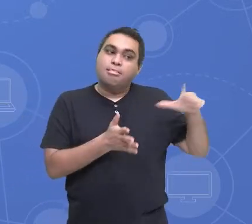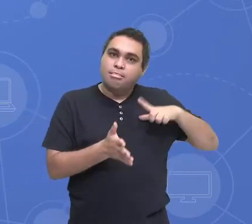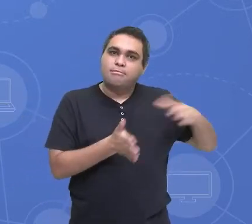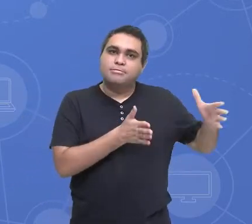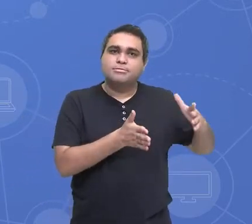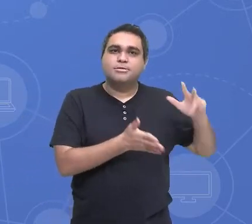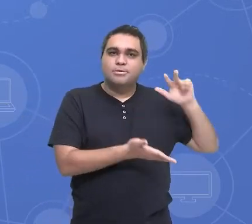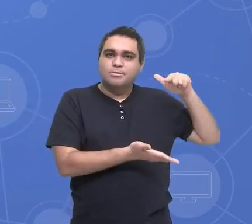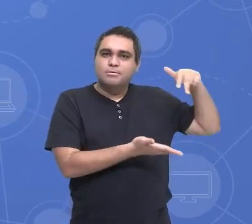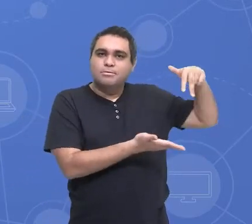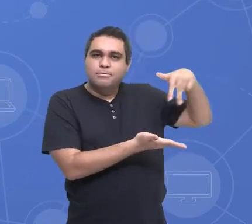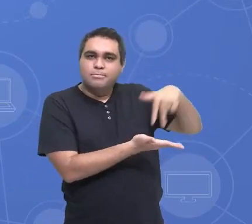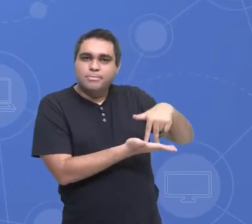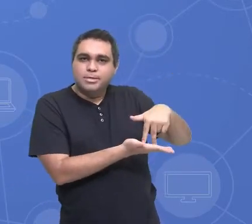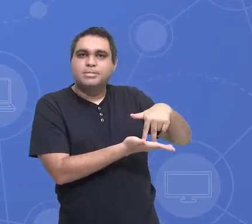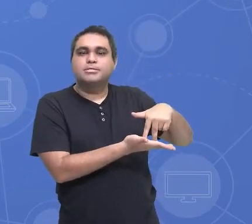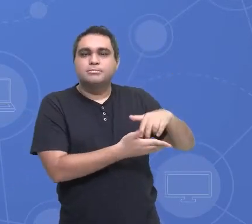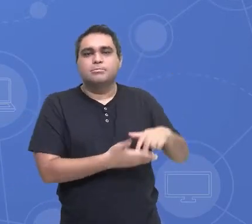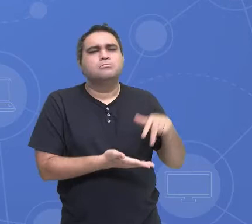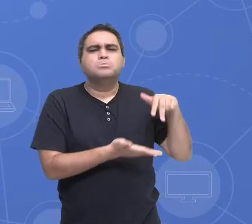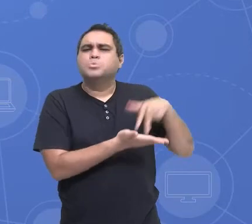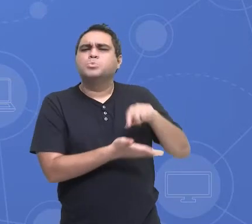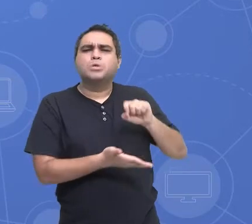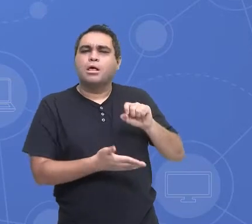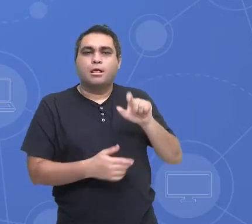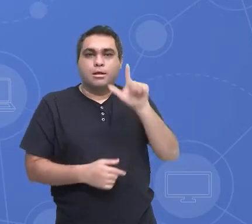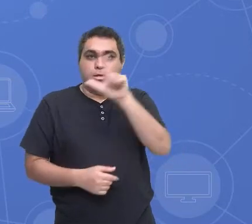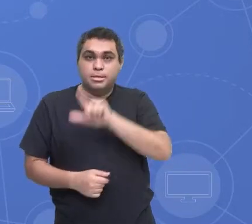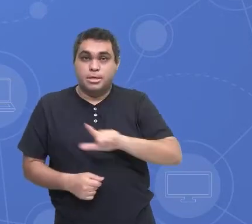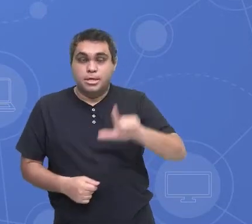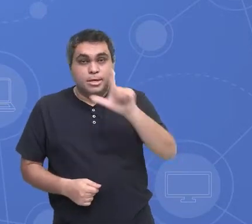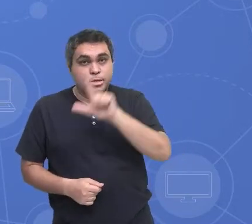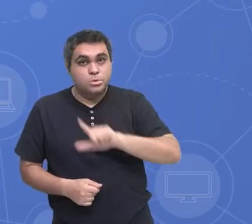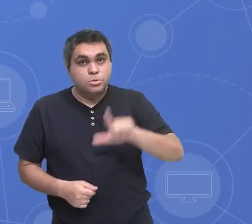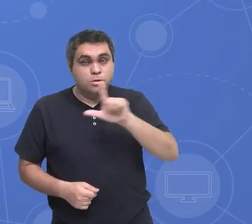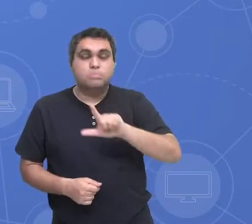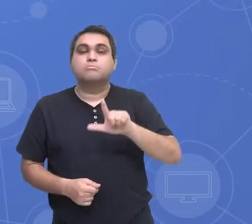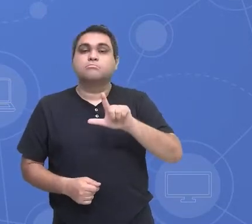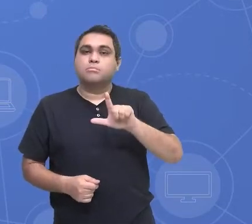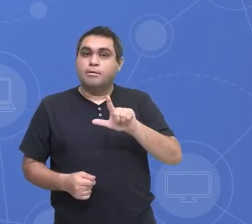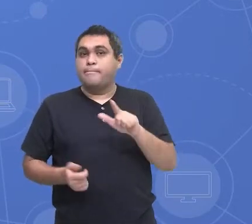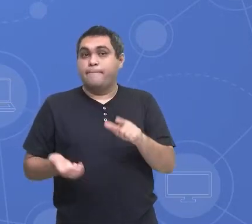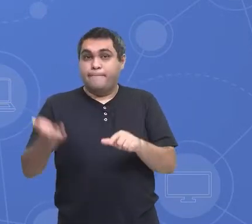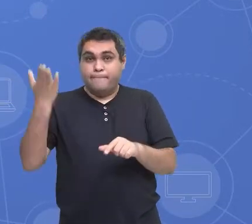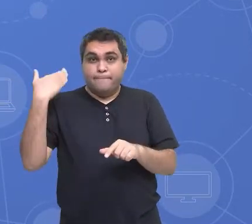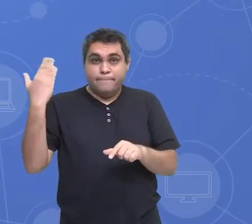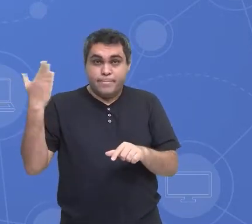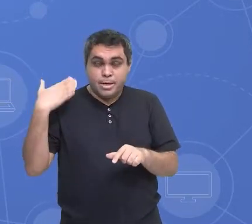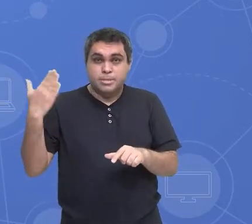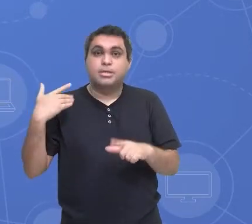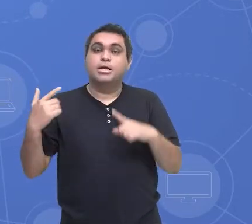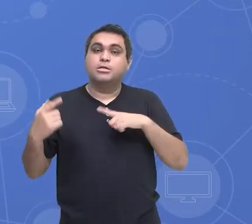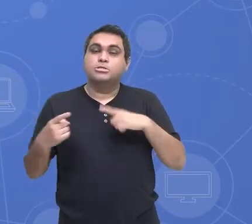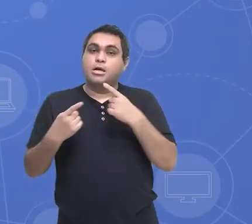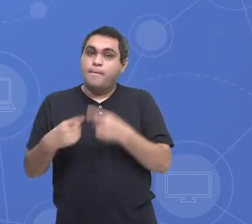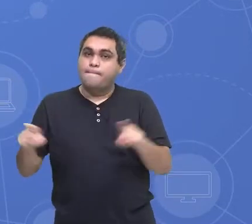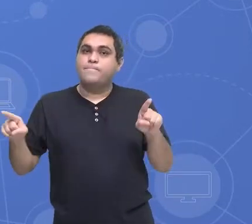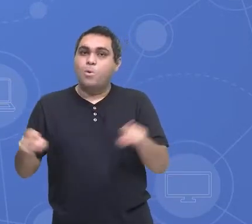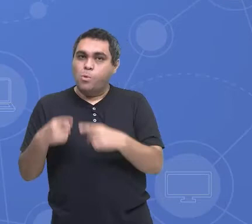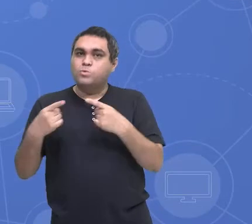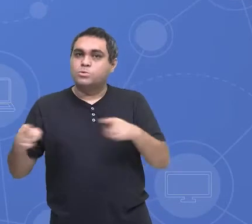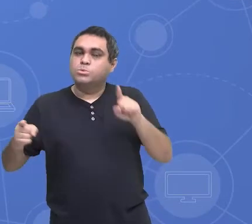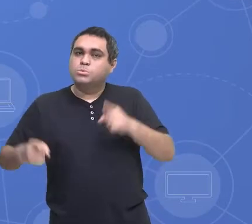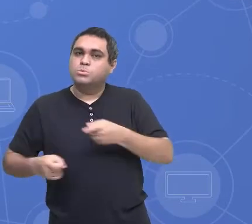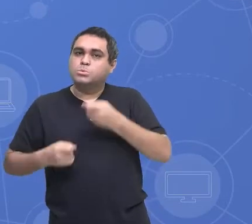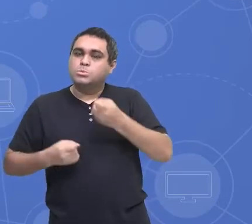trazer ali a transição da literatura, de uma literatura que era acompanhada por música no trovadorismo, e